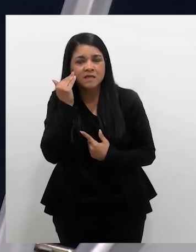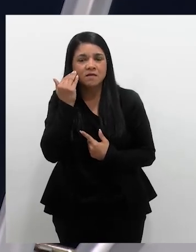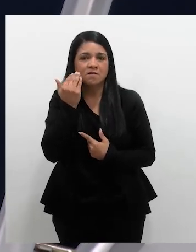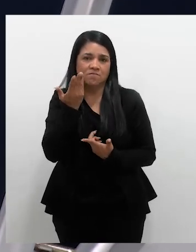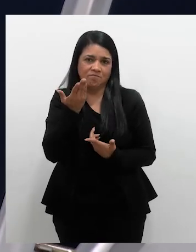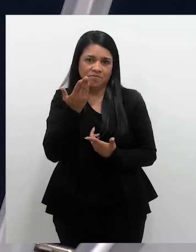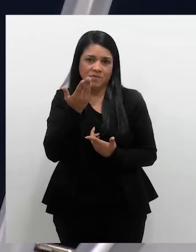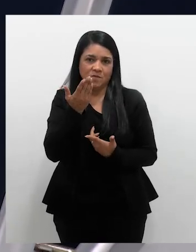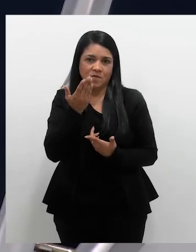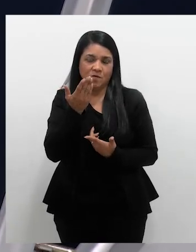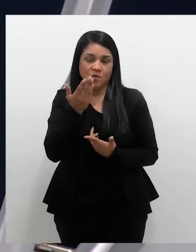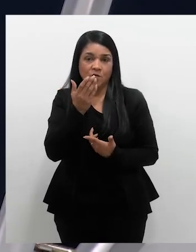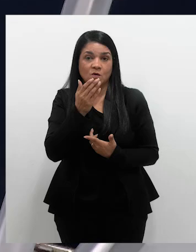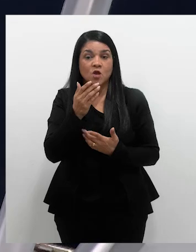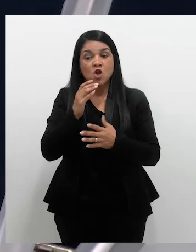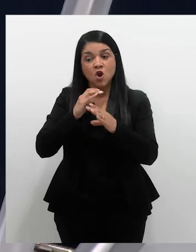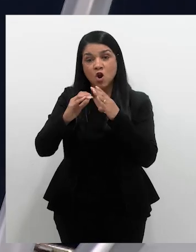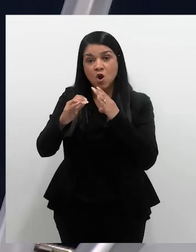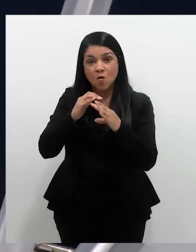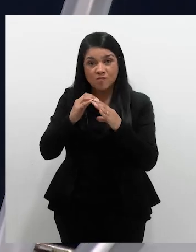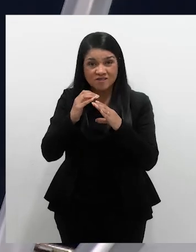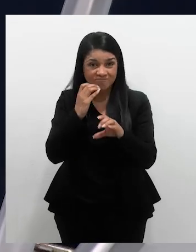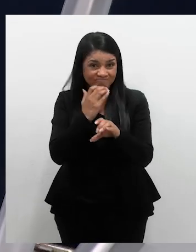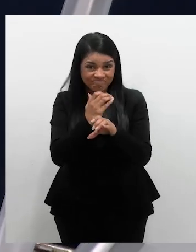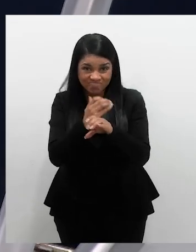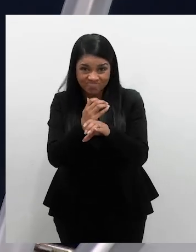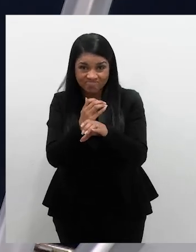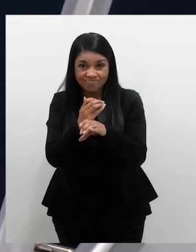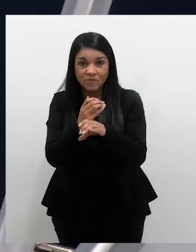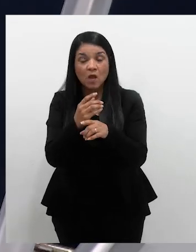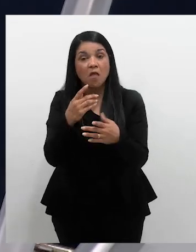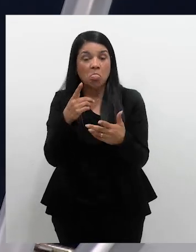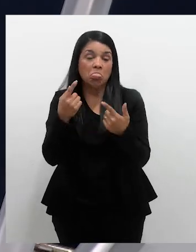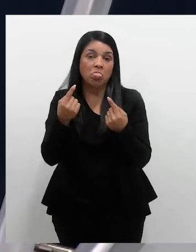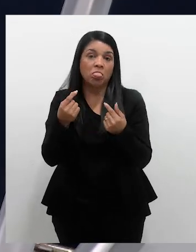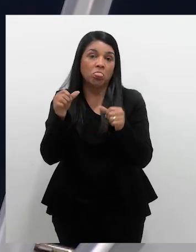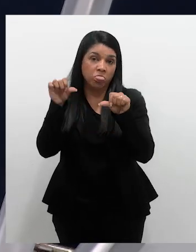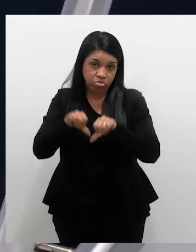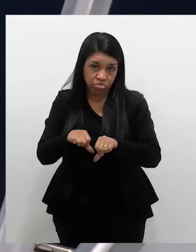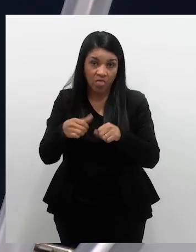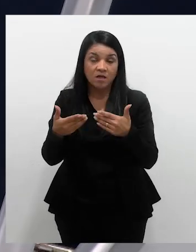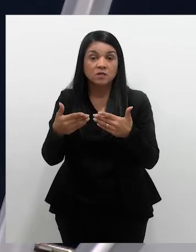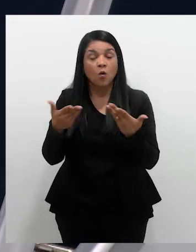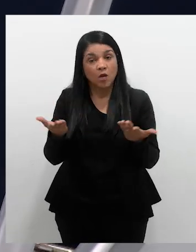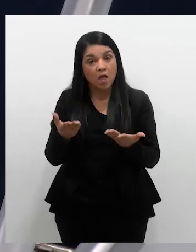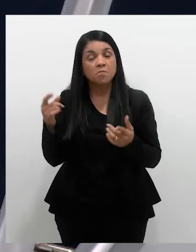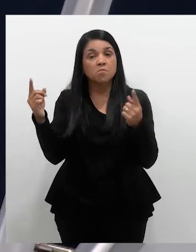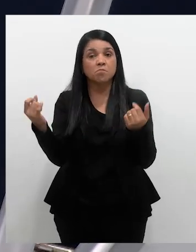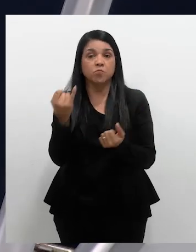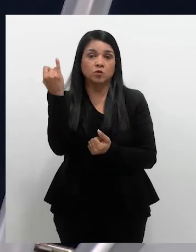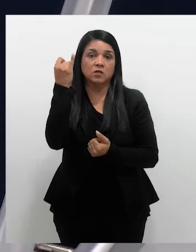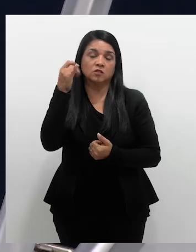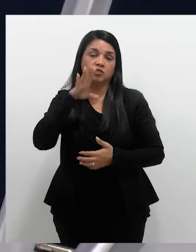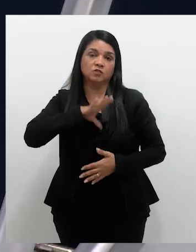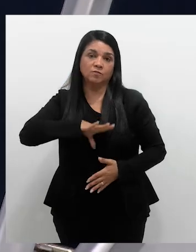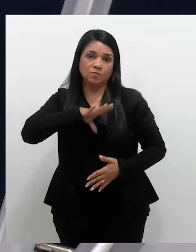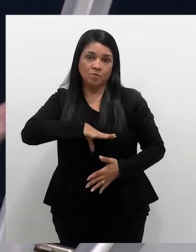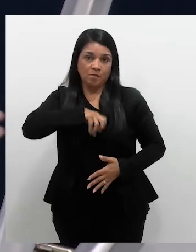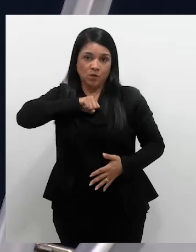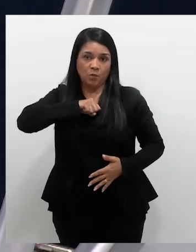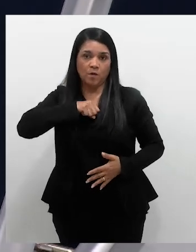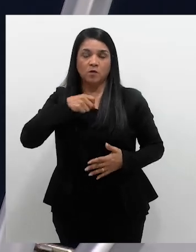entendida pelo outro. E é bom porque quem não se comunica se trumbica, é bom a gente falar sobre menopausa. Então, eu acho muito importante